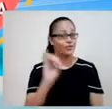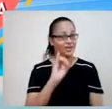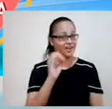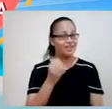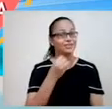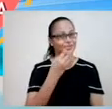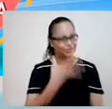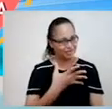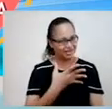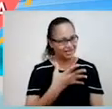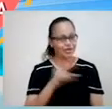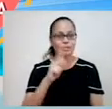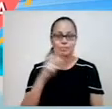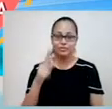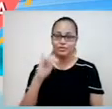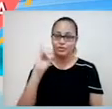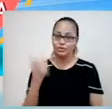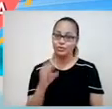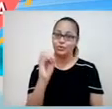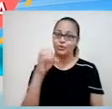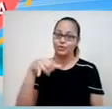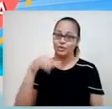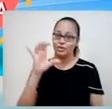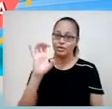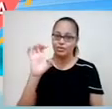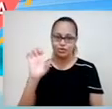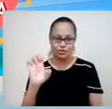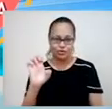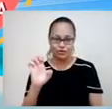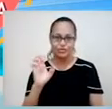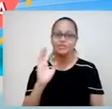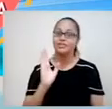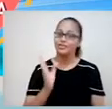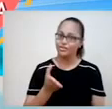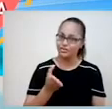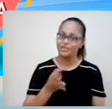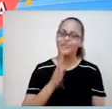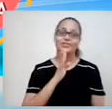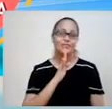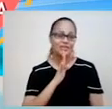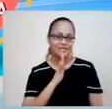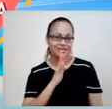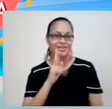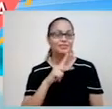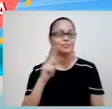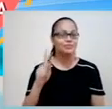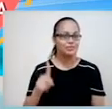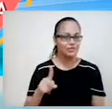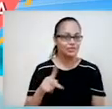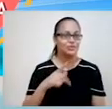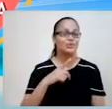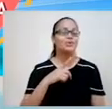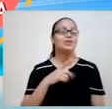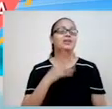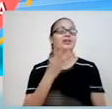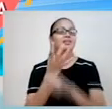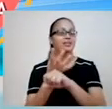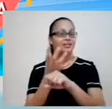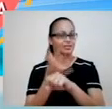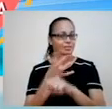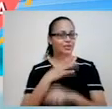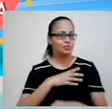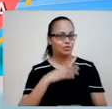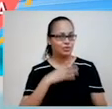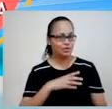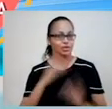Olá, tudo bem, pessoal? Sou a professora Joyce, de língua portuguesa, a gente já se conhece, né? E hoje, na nossa aula, nós vamos estudar um pouquinho